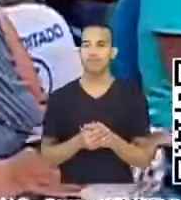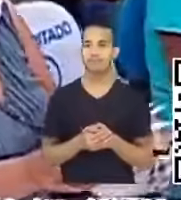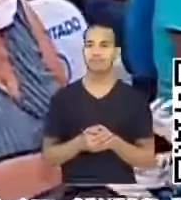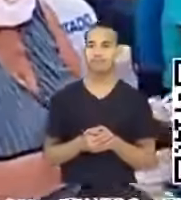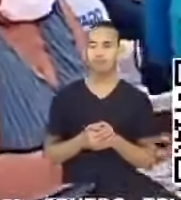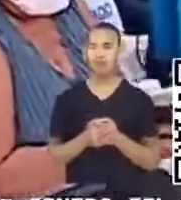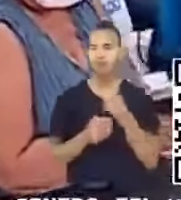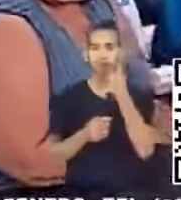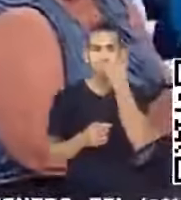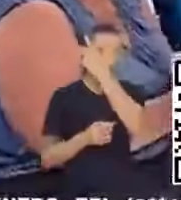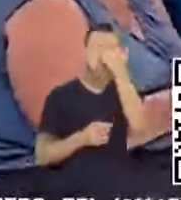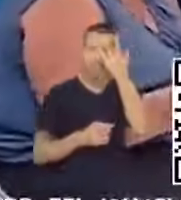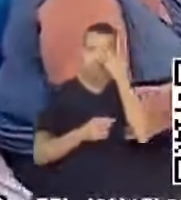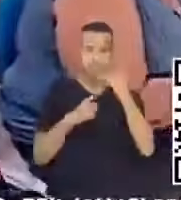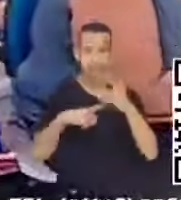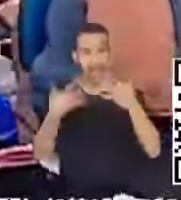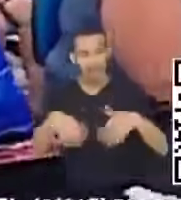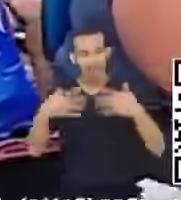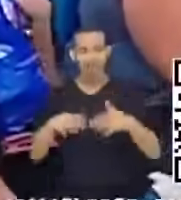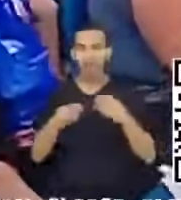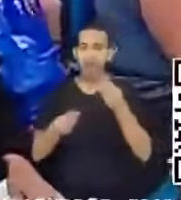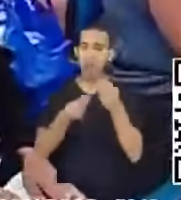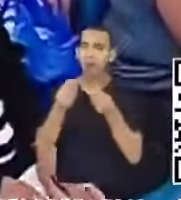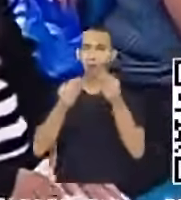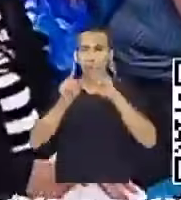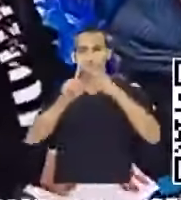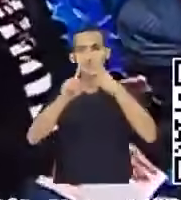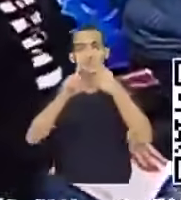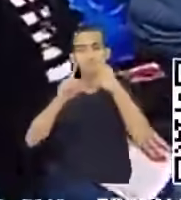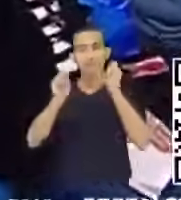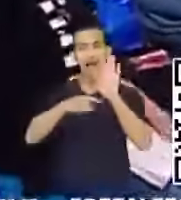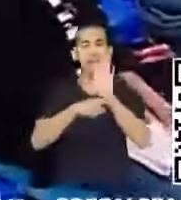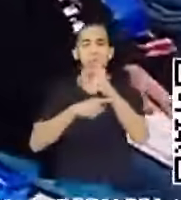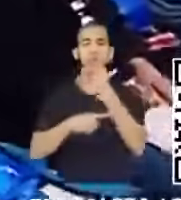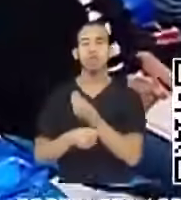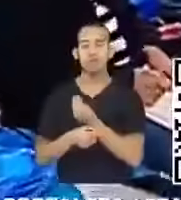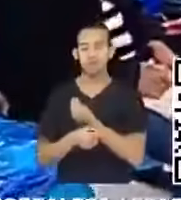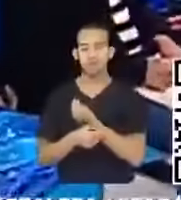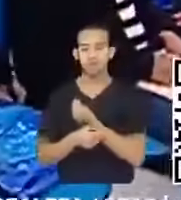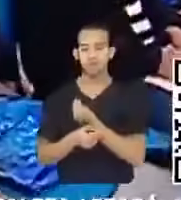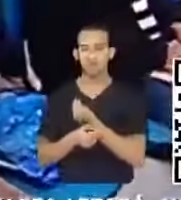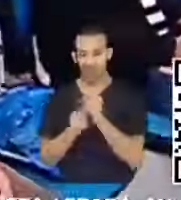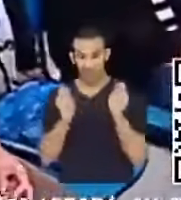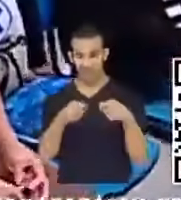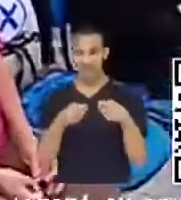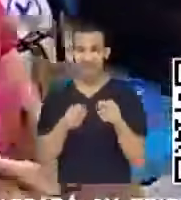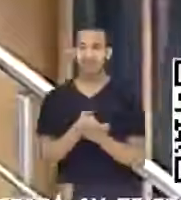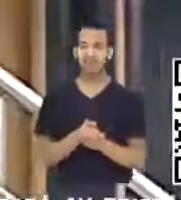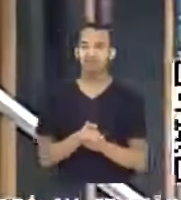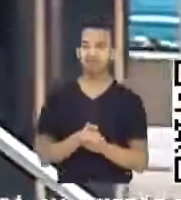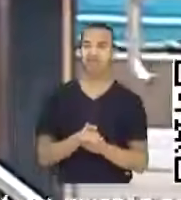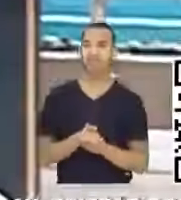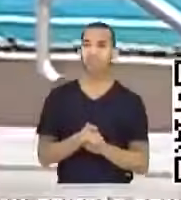é uma pessoa frita não pode acrescentar nada na sua vida pode mas é para